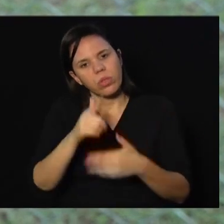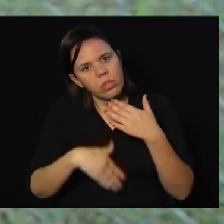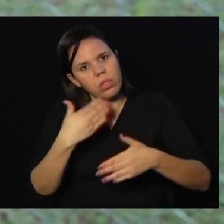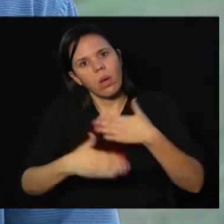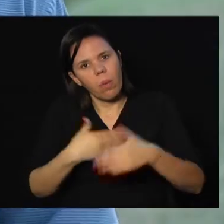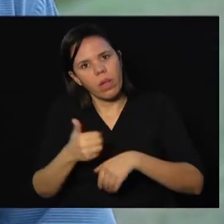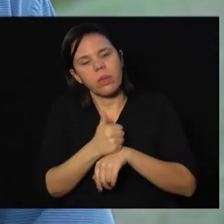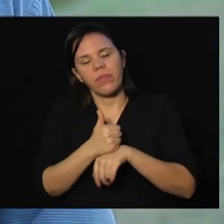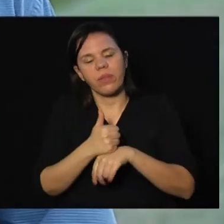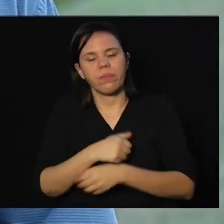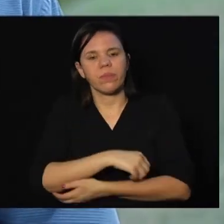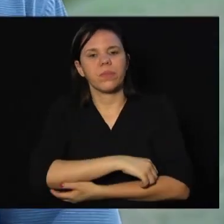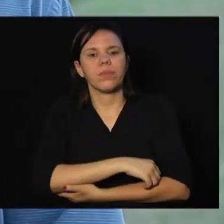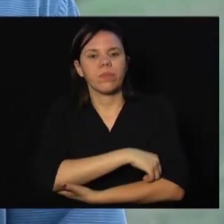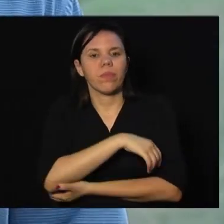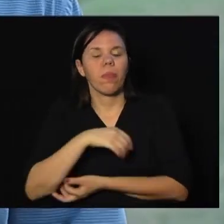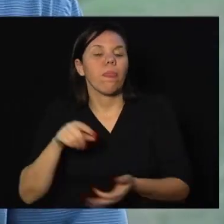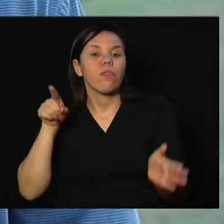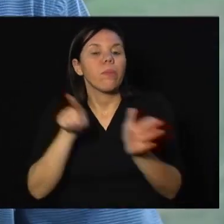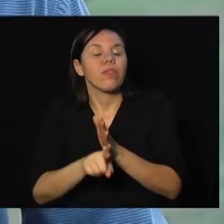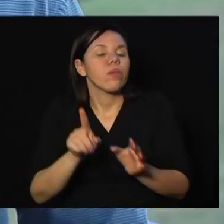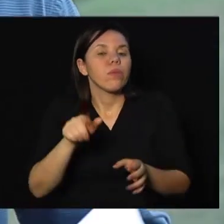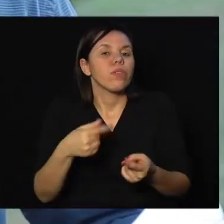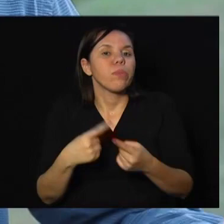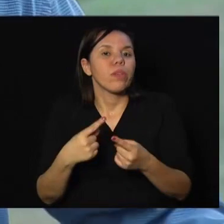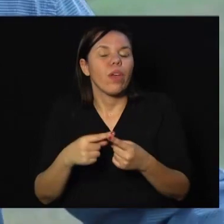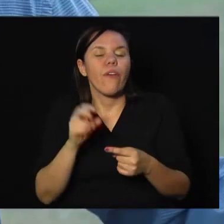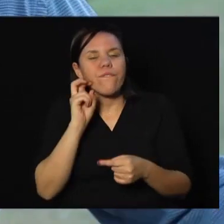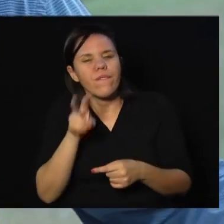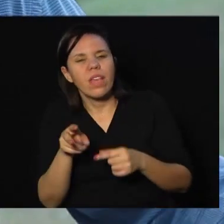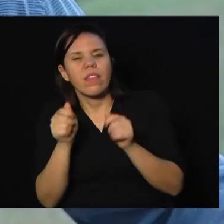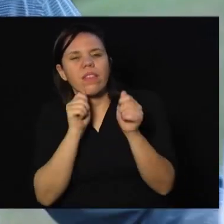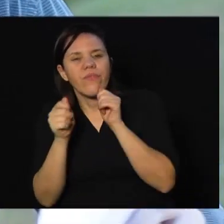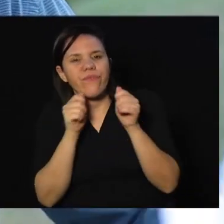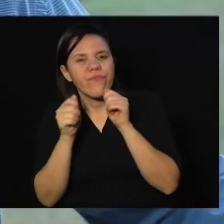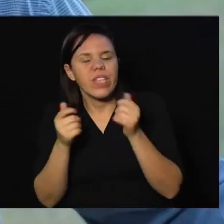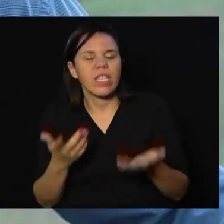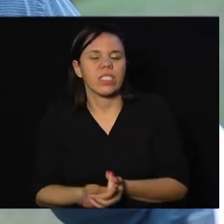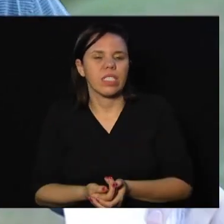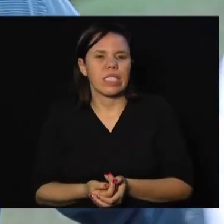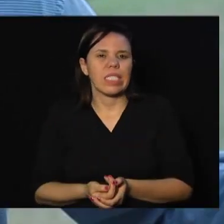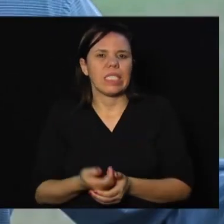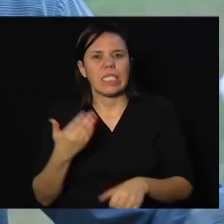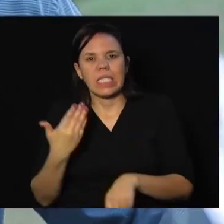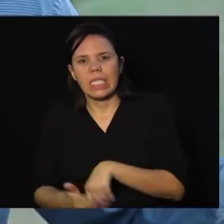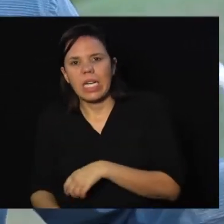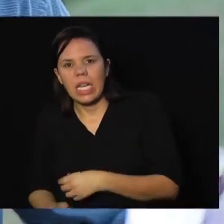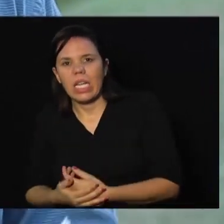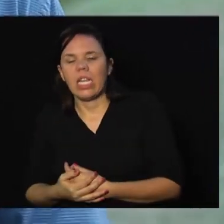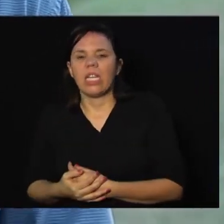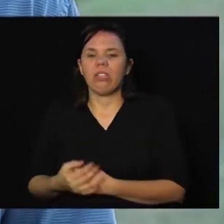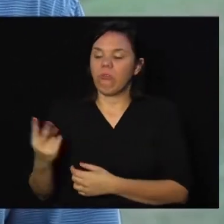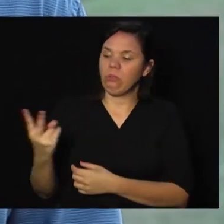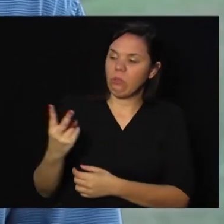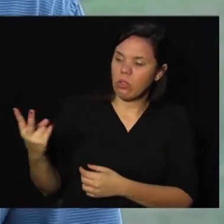carreira. Eu estou perguntando isso porque eu vi essa entrevista que você falou do colete, né? Treinava com 2 atacantes, um bolo ali em volta de